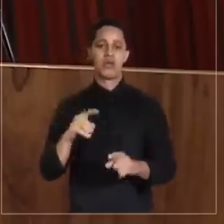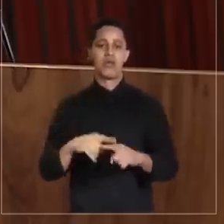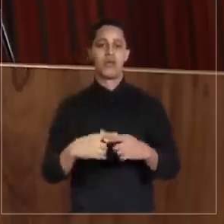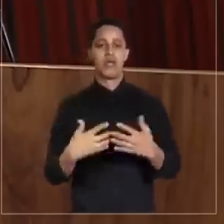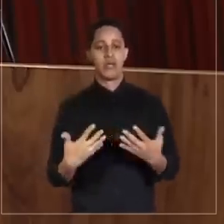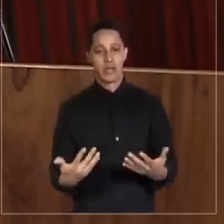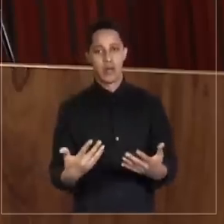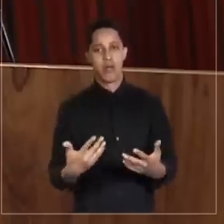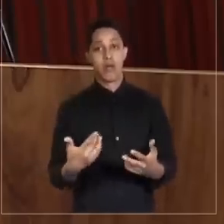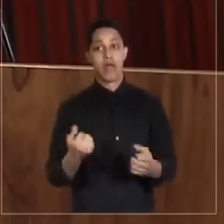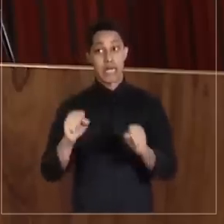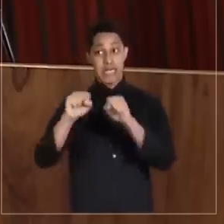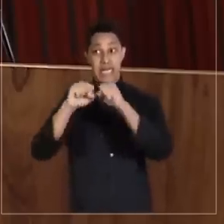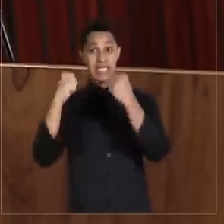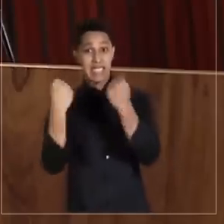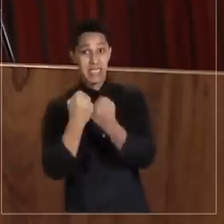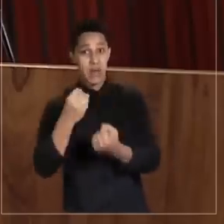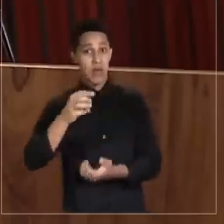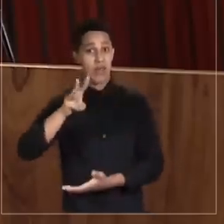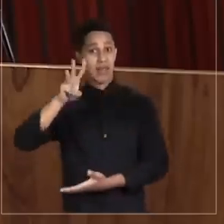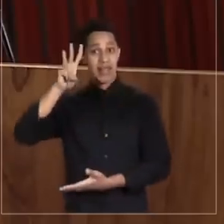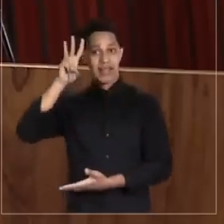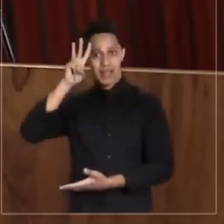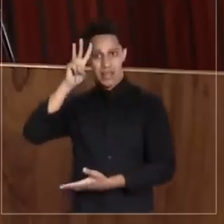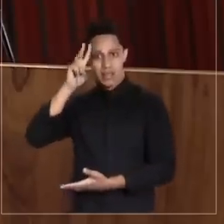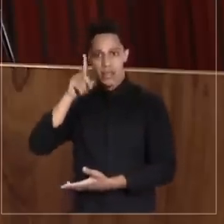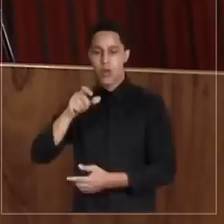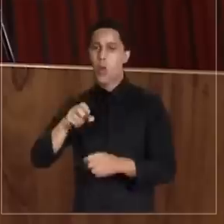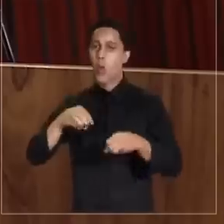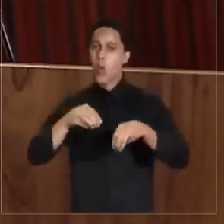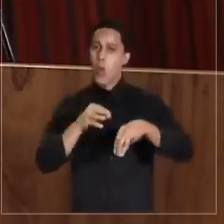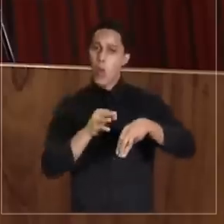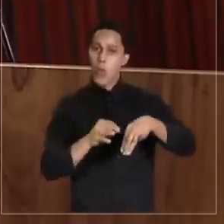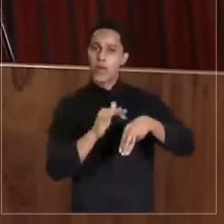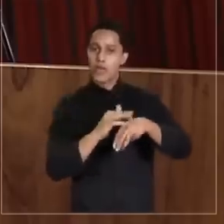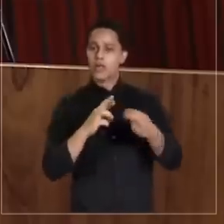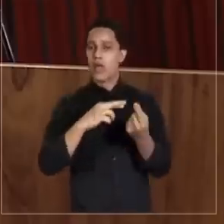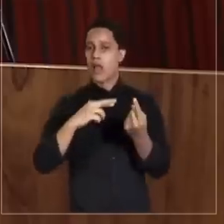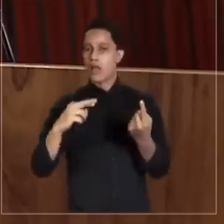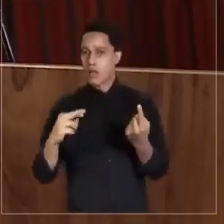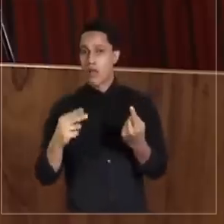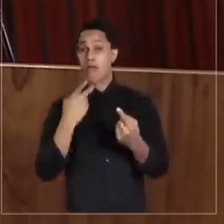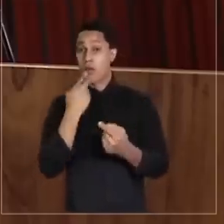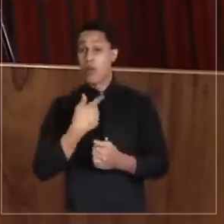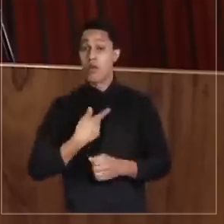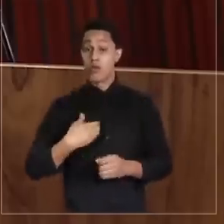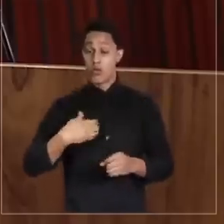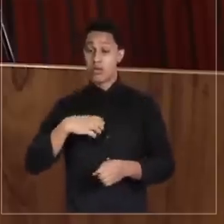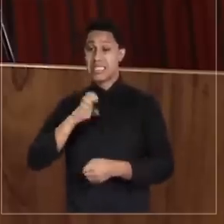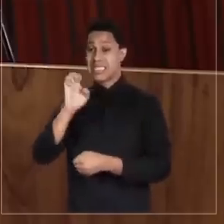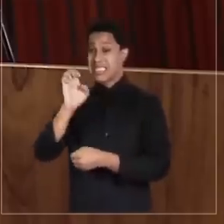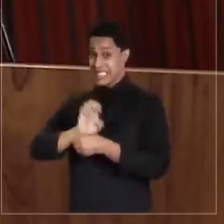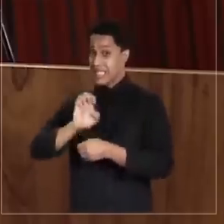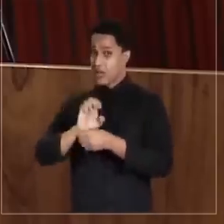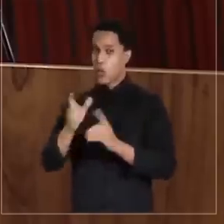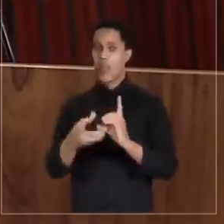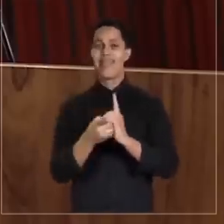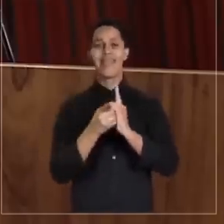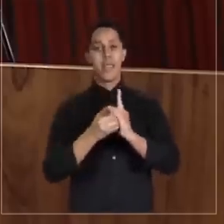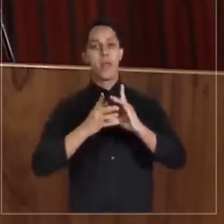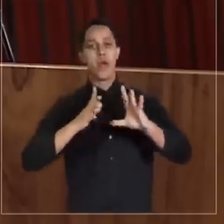Na sessão de terça-feira, o ministro relator já tinha feito referência que, no Estado Democrático de Direito, é preciso